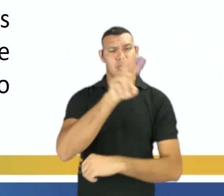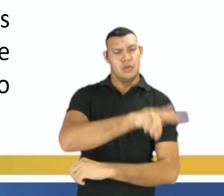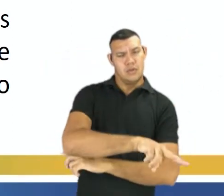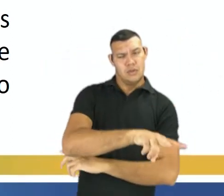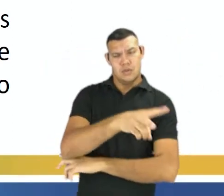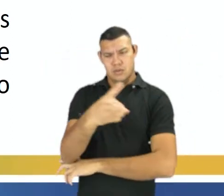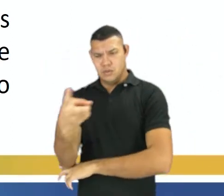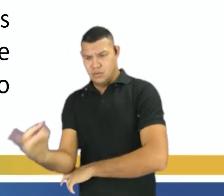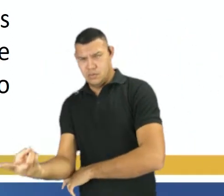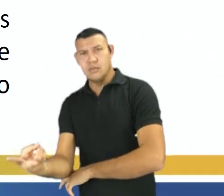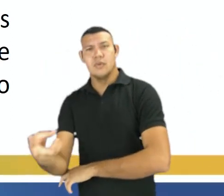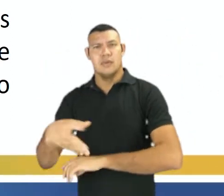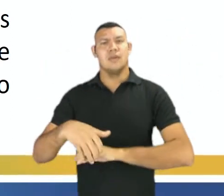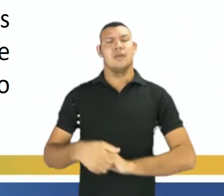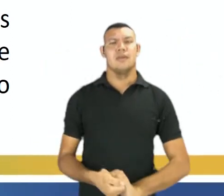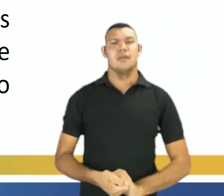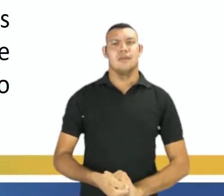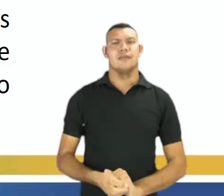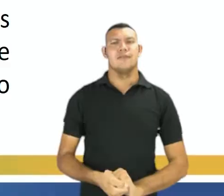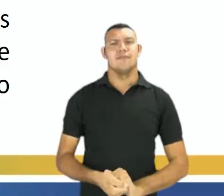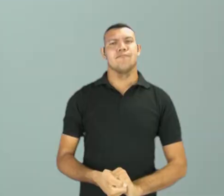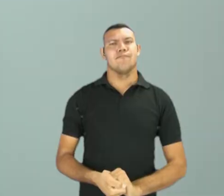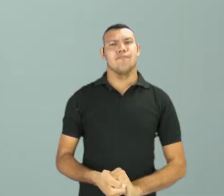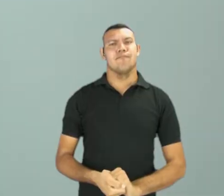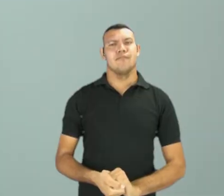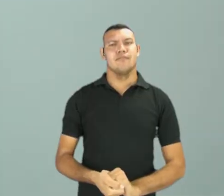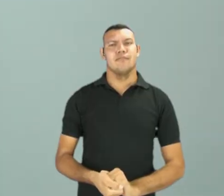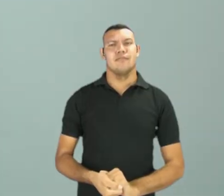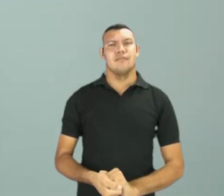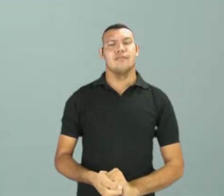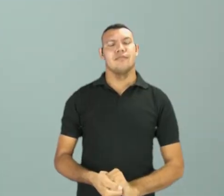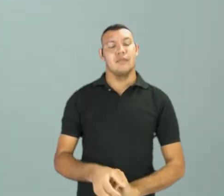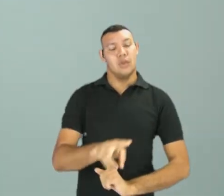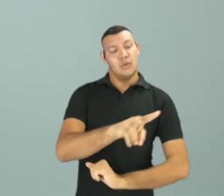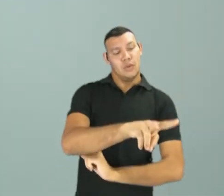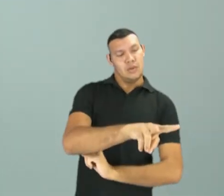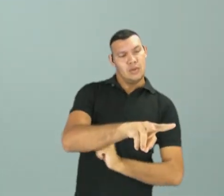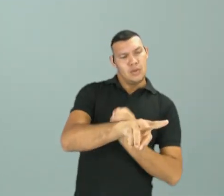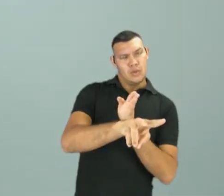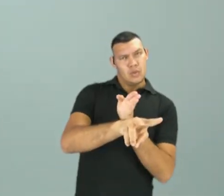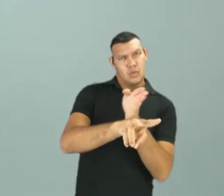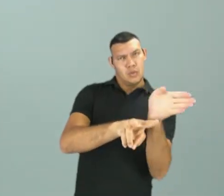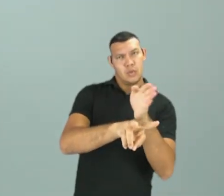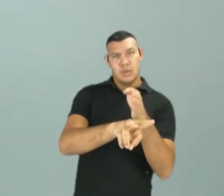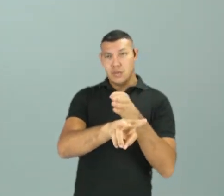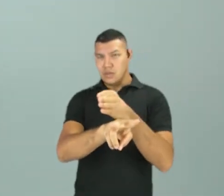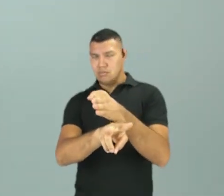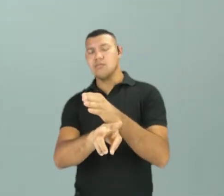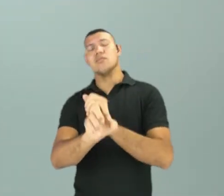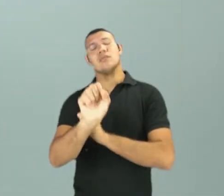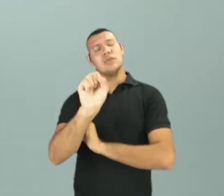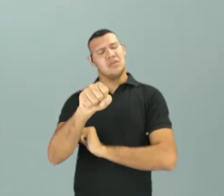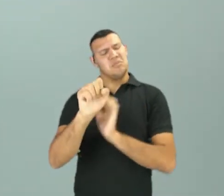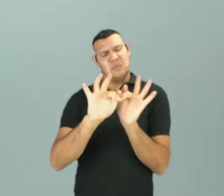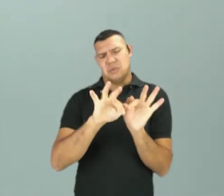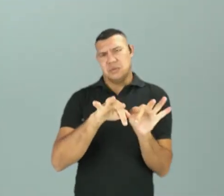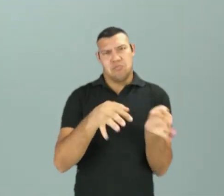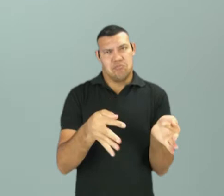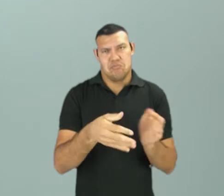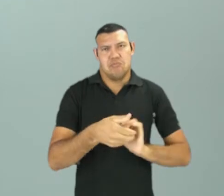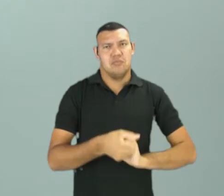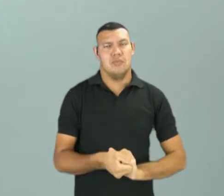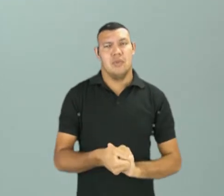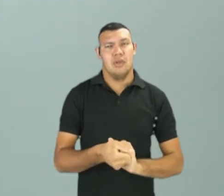linhas, né? São uma rua de duas linhas que vai e volta, né? Então é bem simples, né,